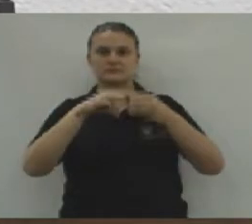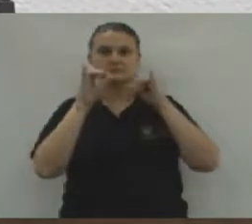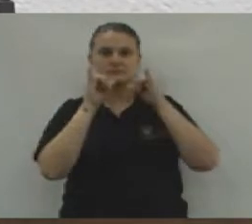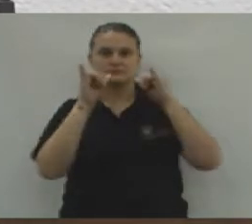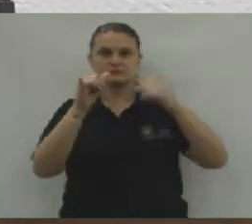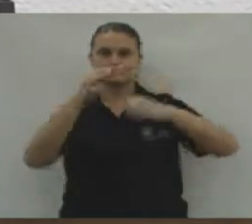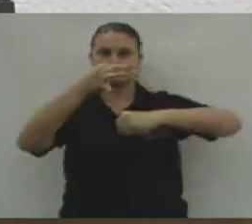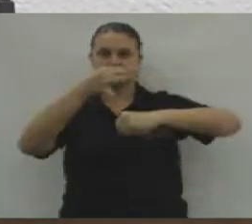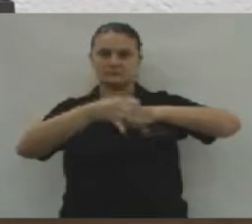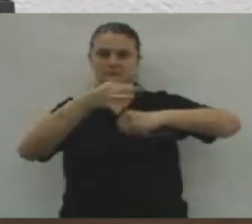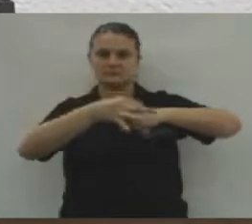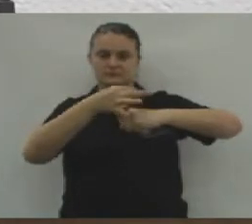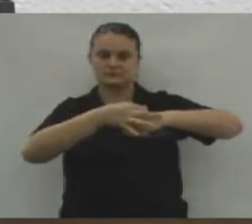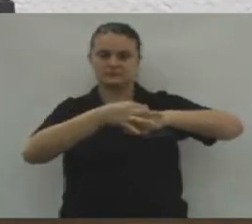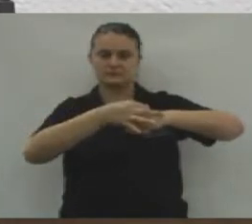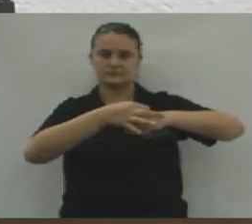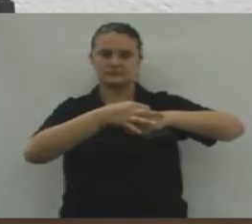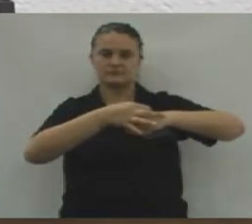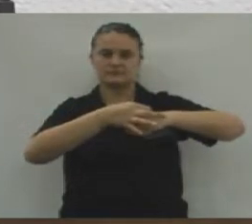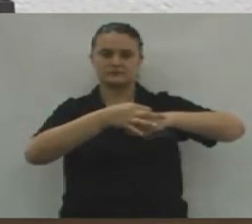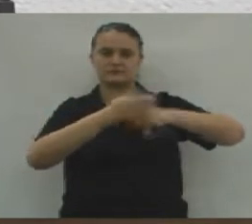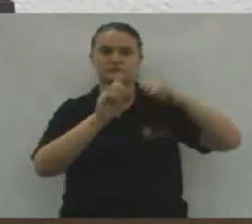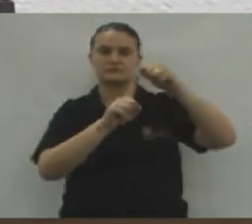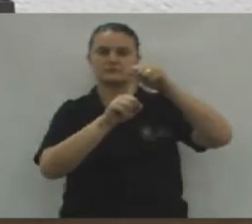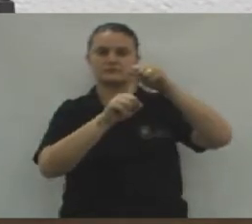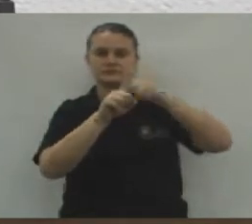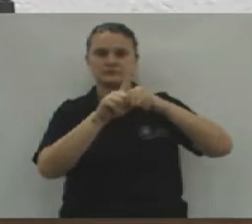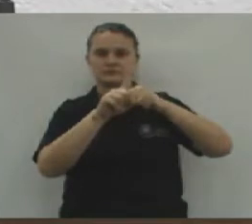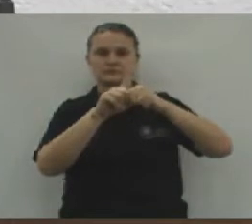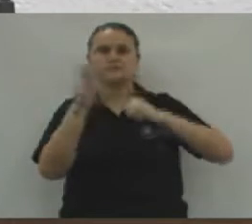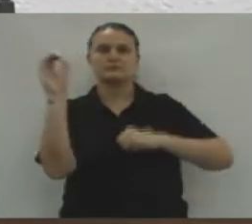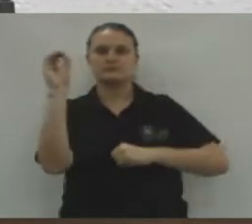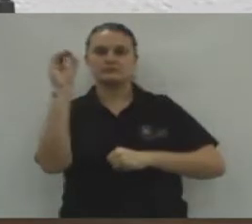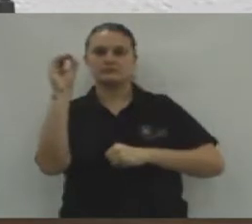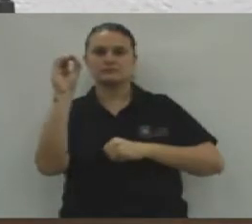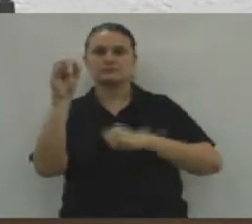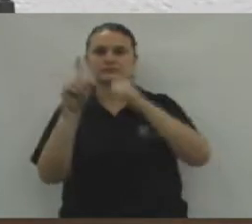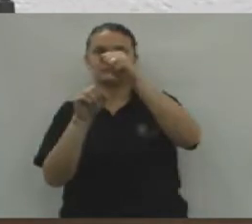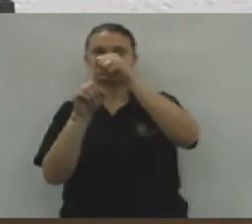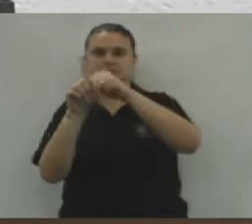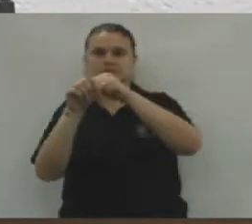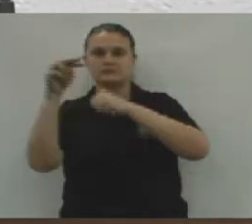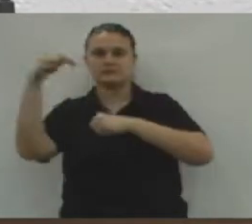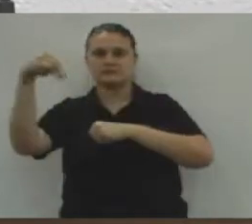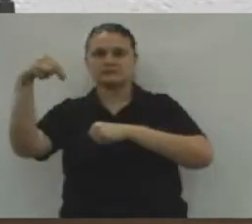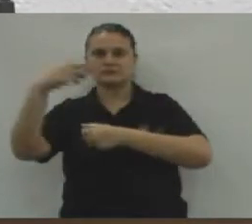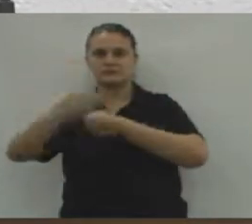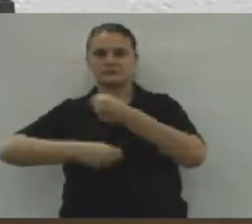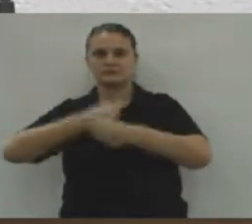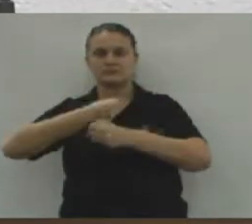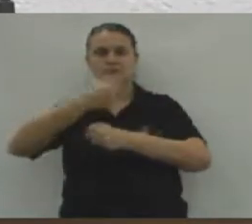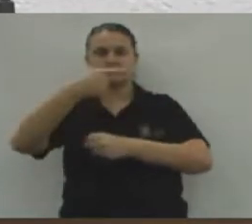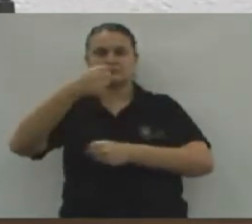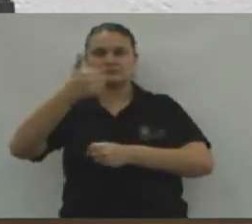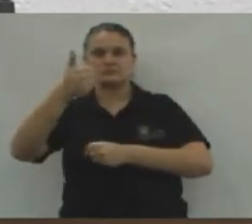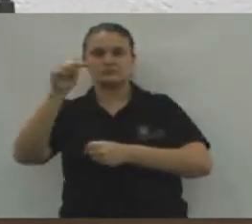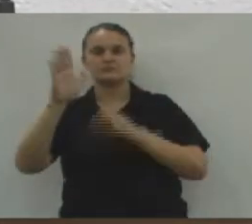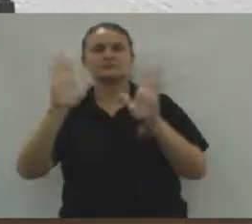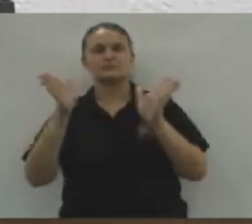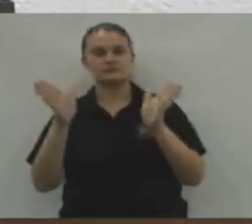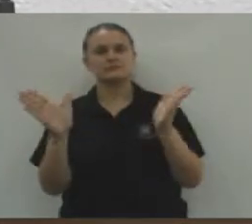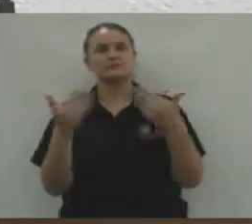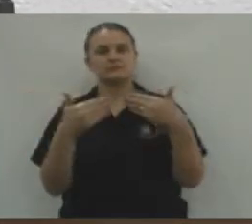a contabilidade referente aos meses 10 e 11 de 2017 já estão